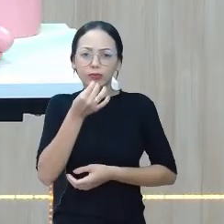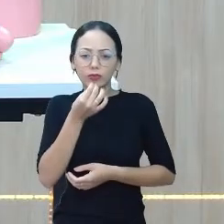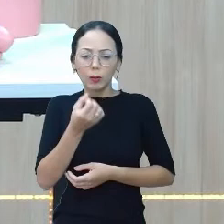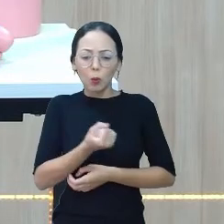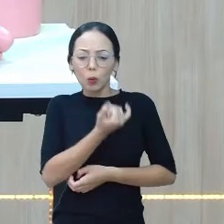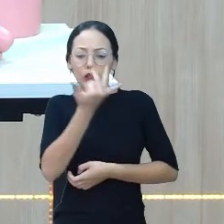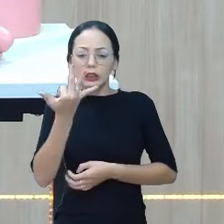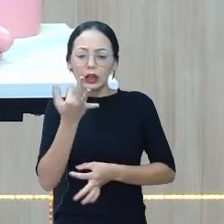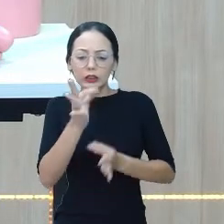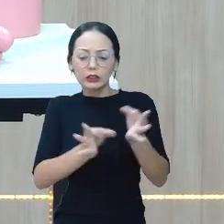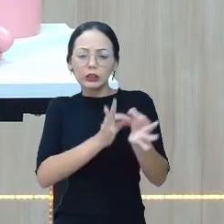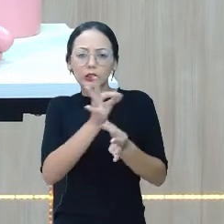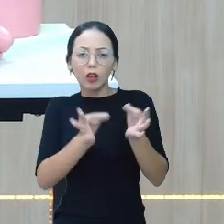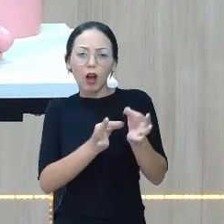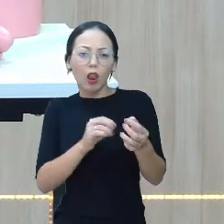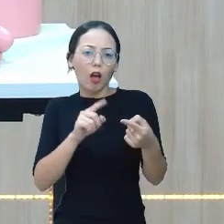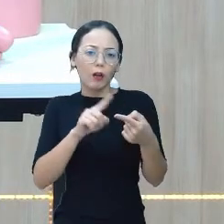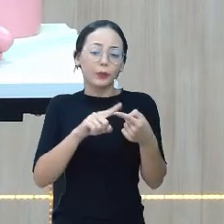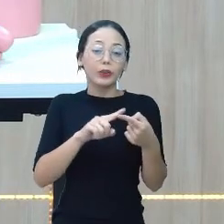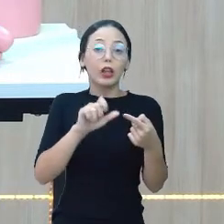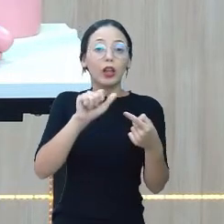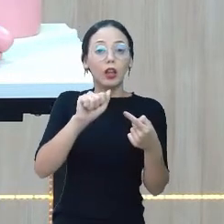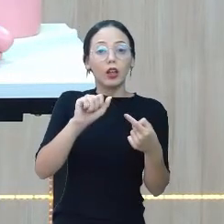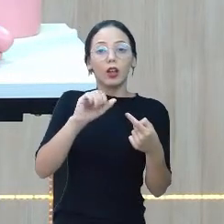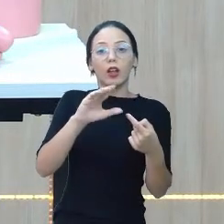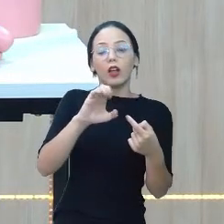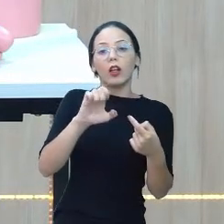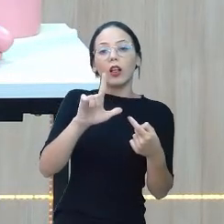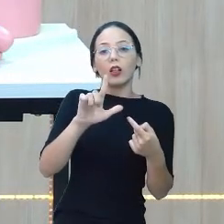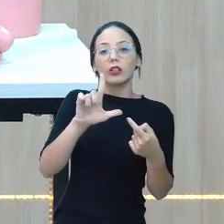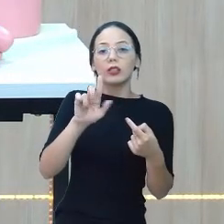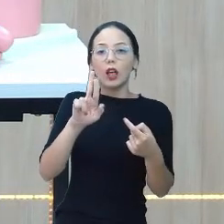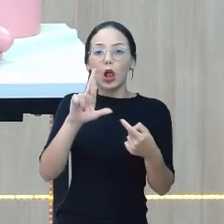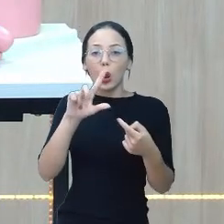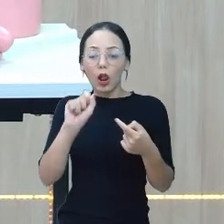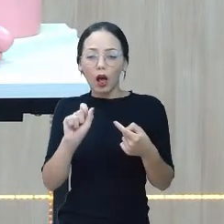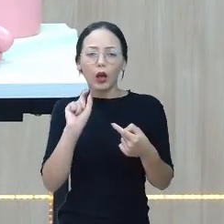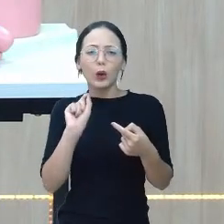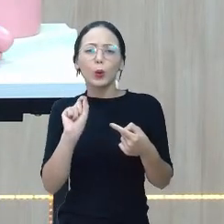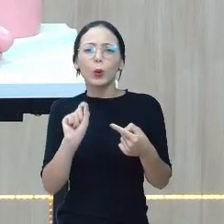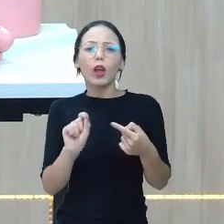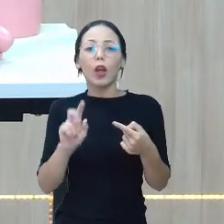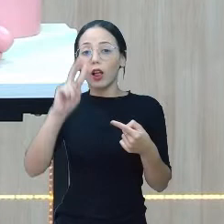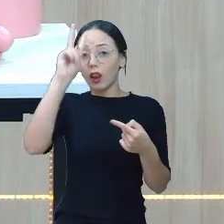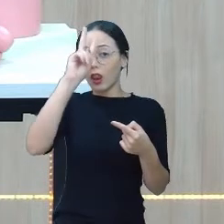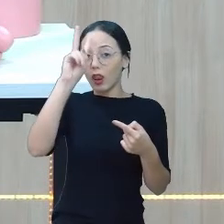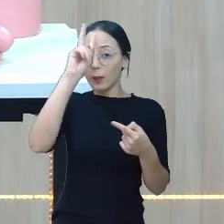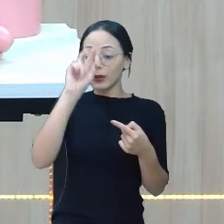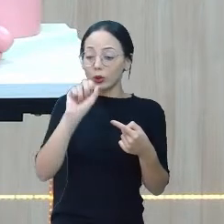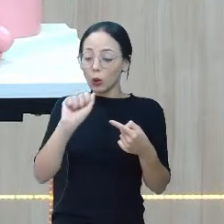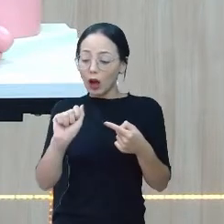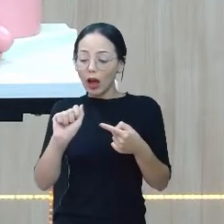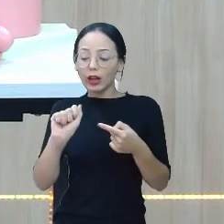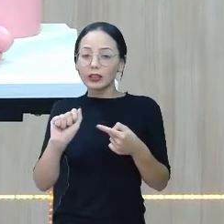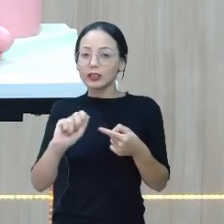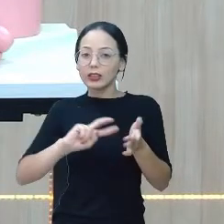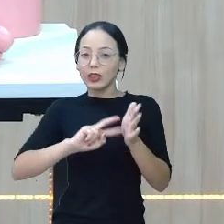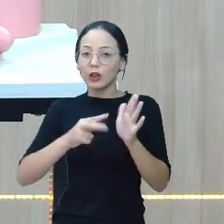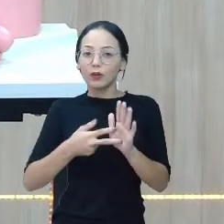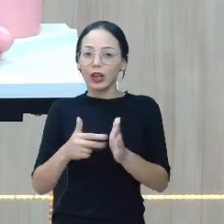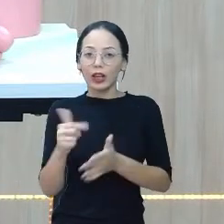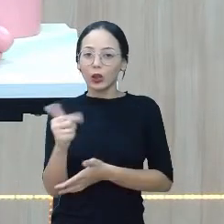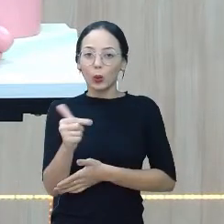vivo? Acelular. Estão lembrados? Quem é o acelular? Lembrando que o prefixo A quer dizer não,